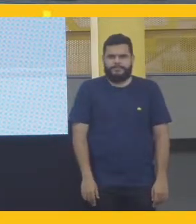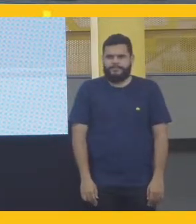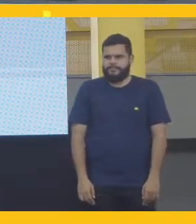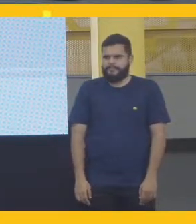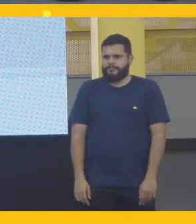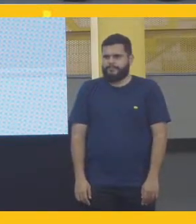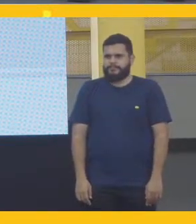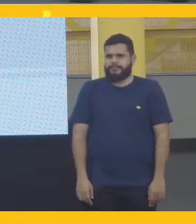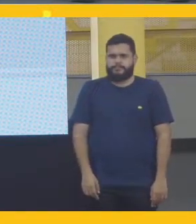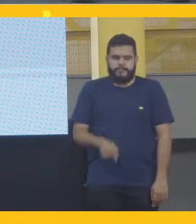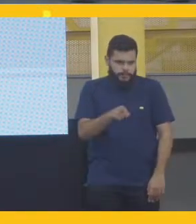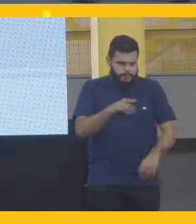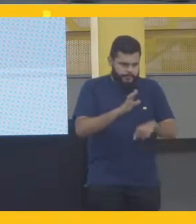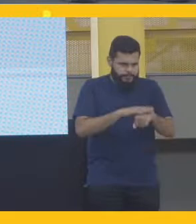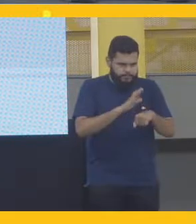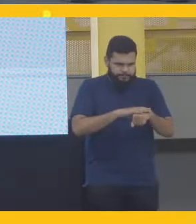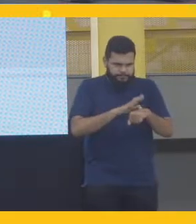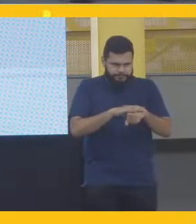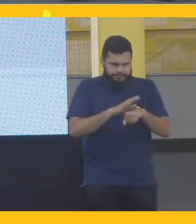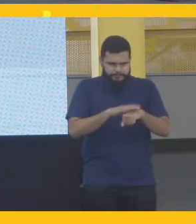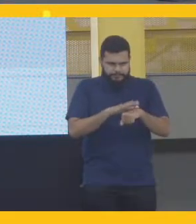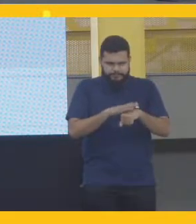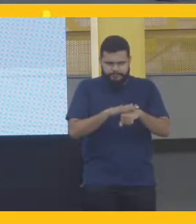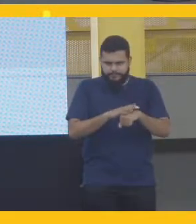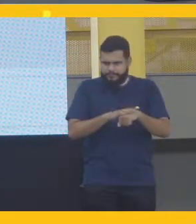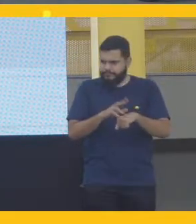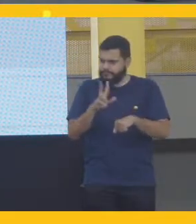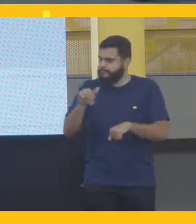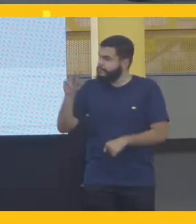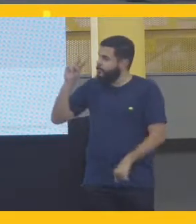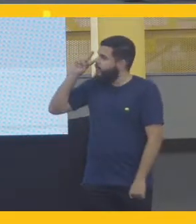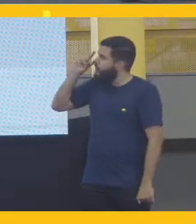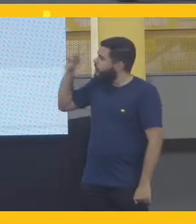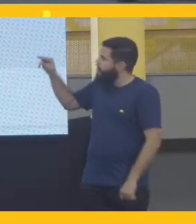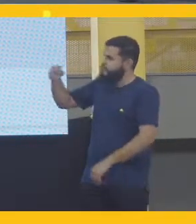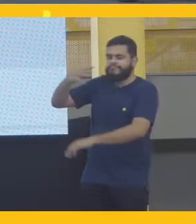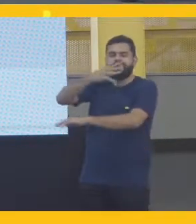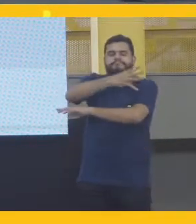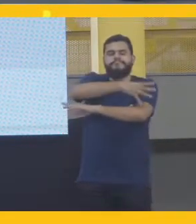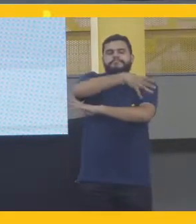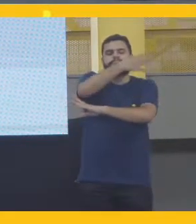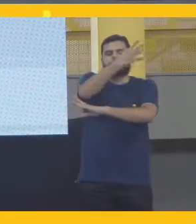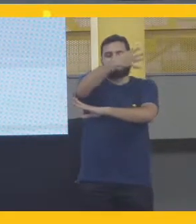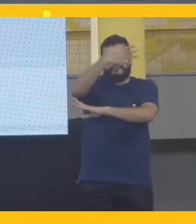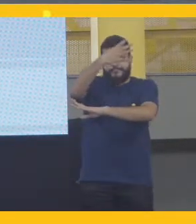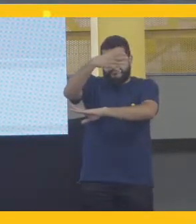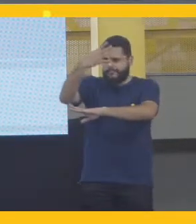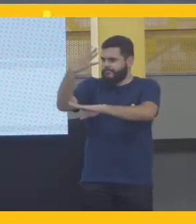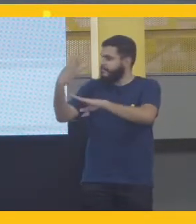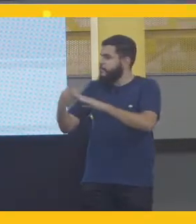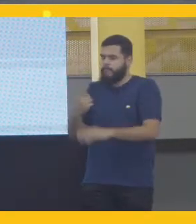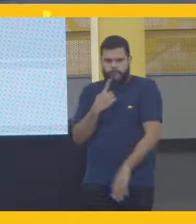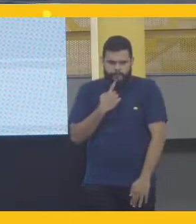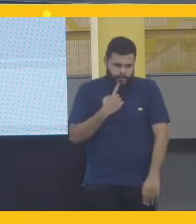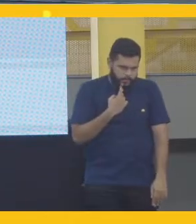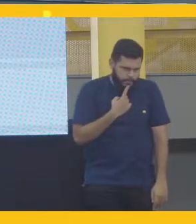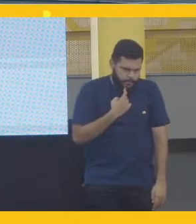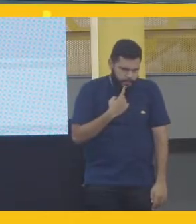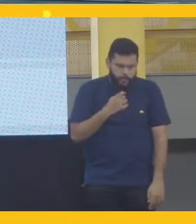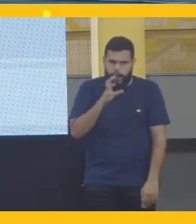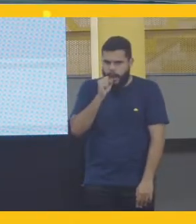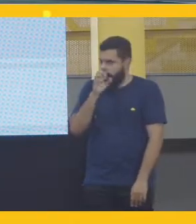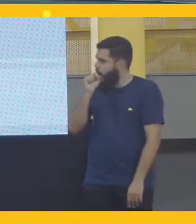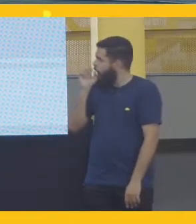Quando você vai contar as cores do arco-íris, você fala vermelho,